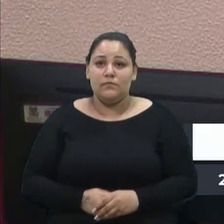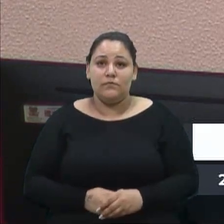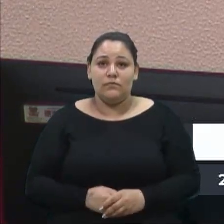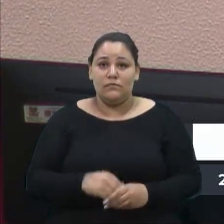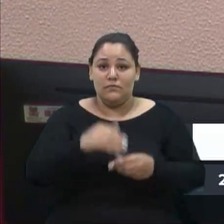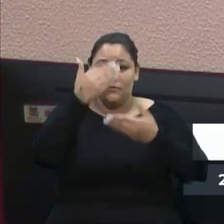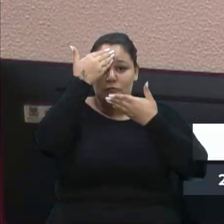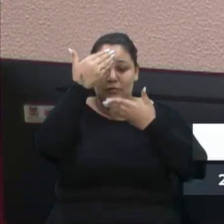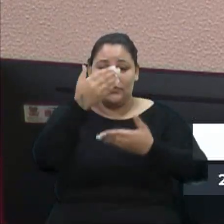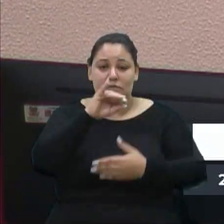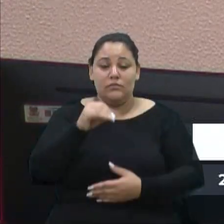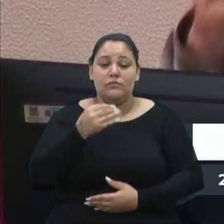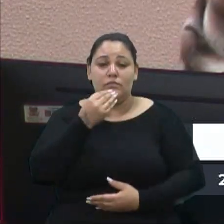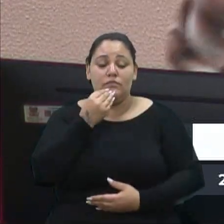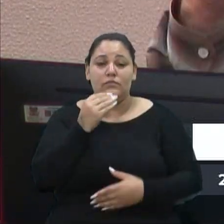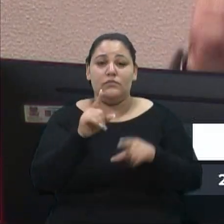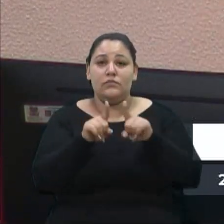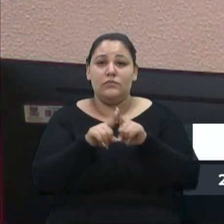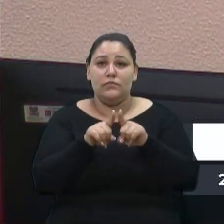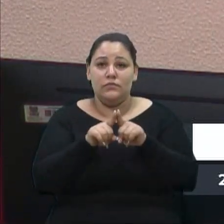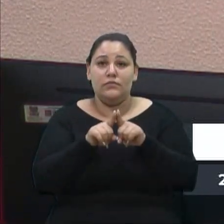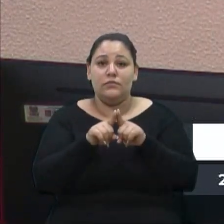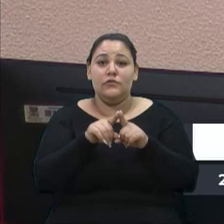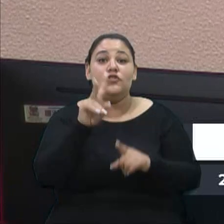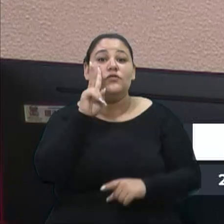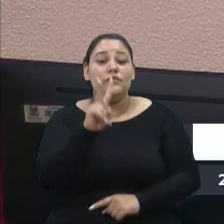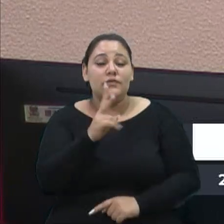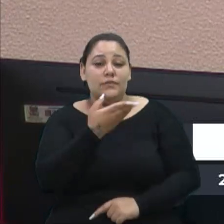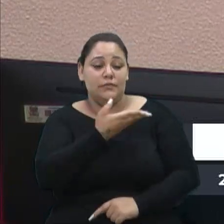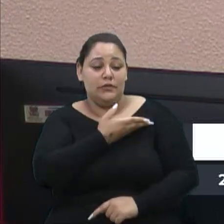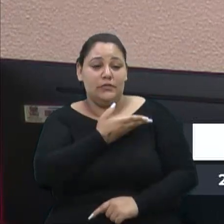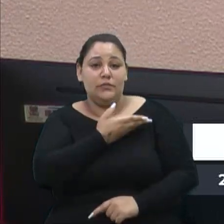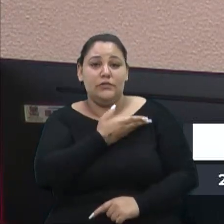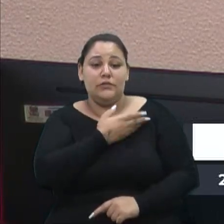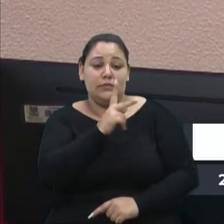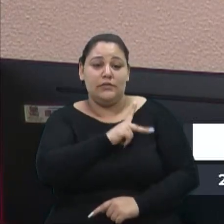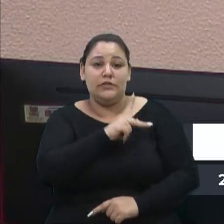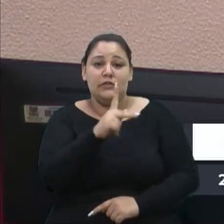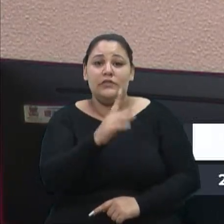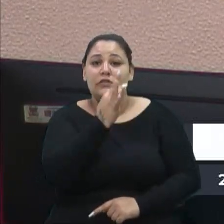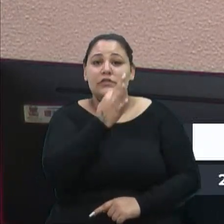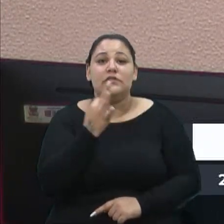Obrigado pela oportunidade, rever os amigos, presidente